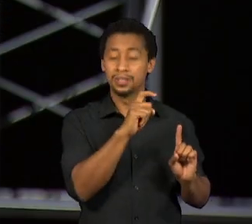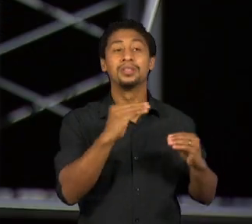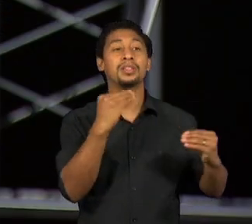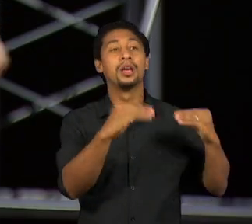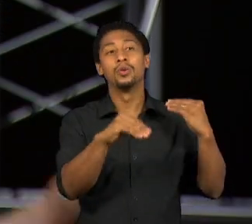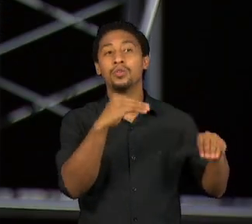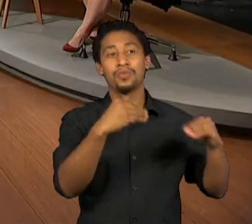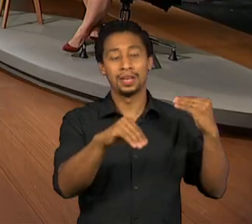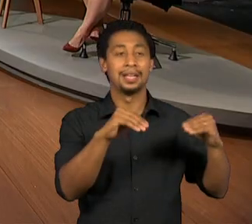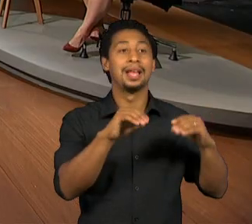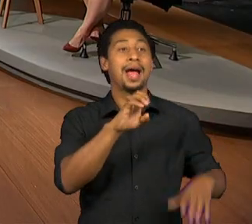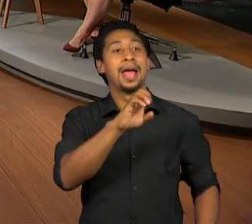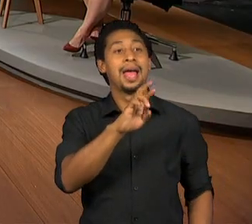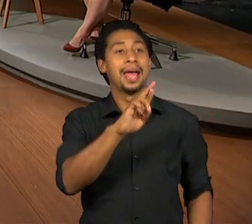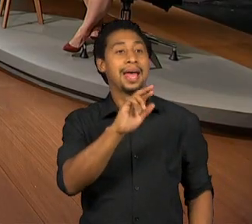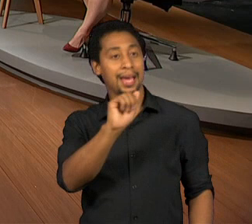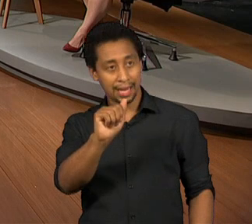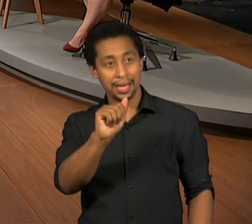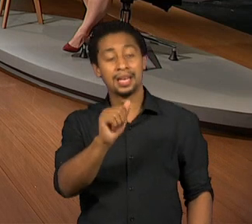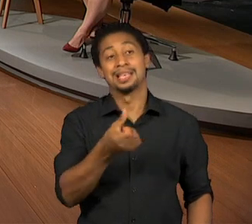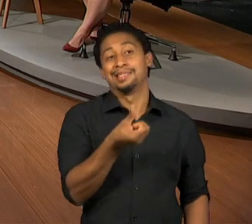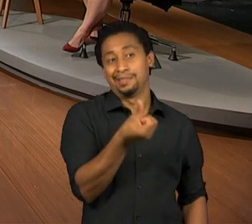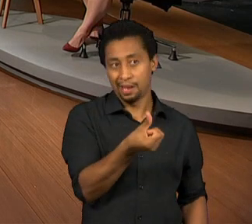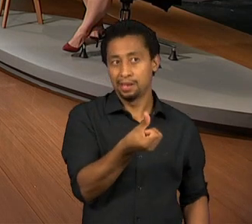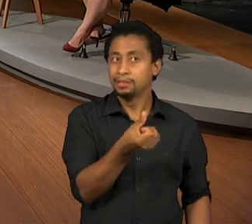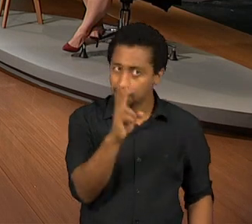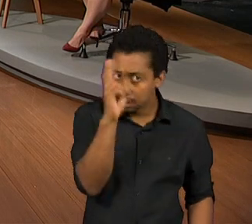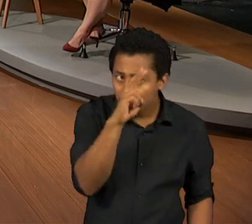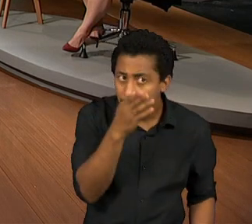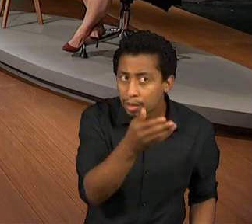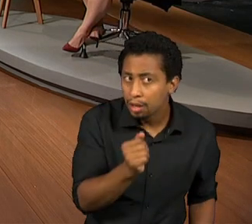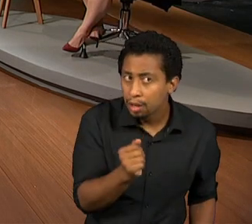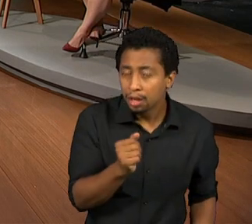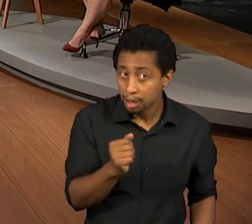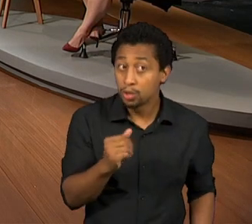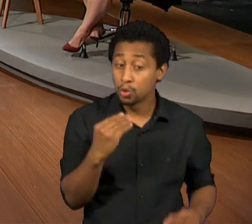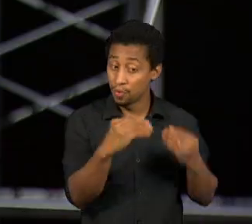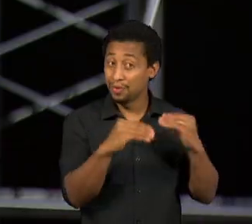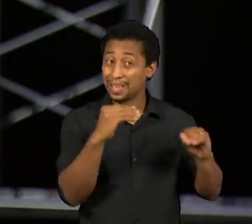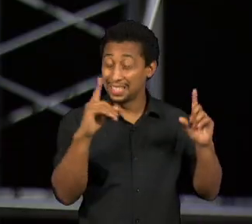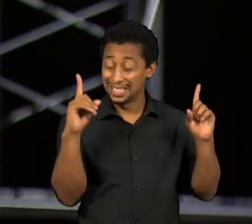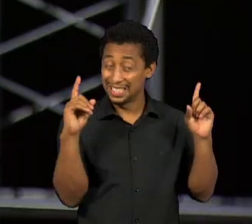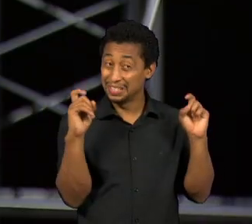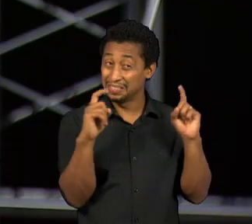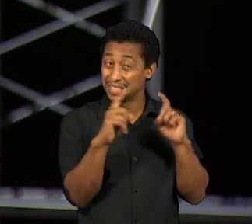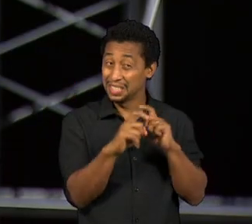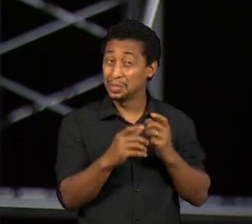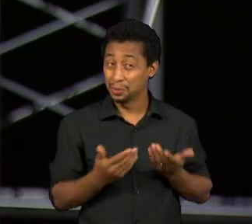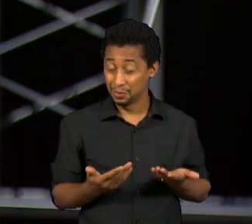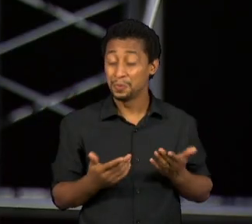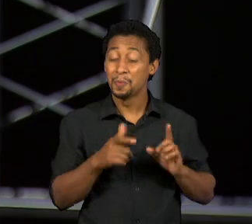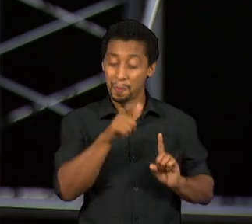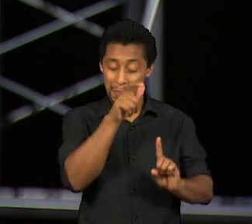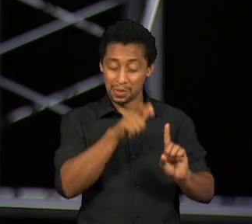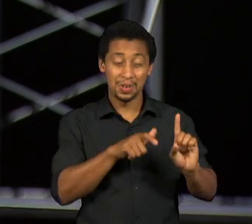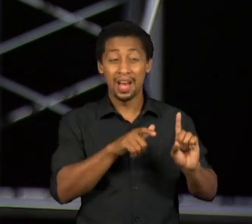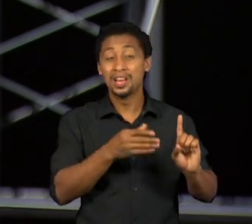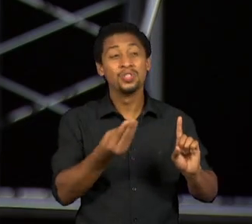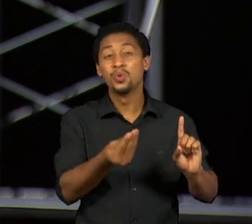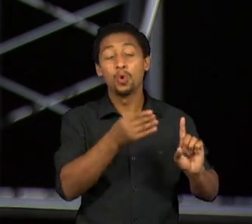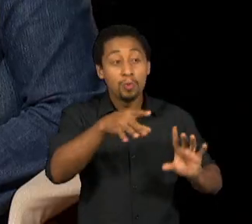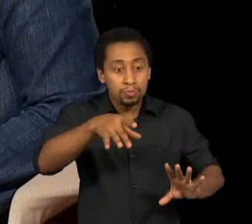psicológicos que foi aí mais né, difícil de construir, vamos dizer, quer dizer, esse personagem. Como é que foi para